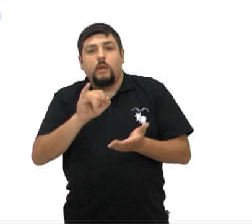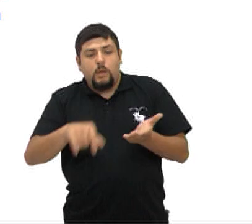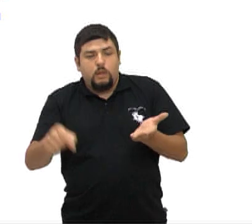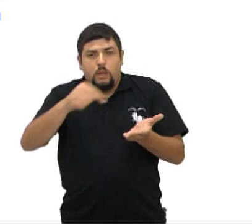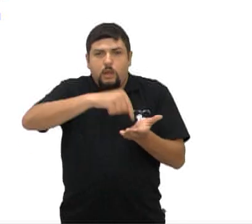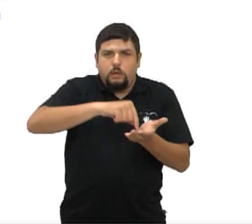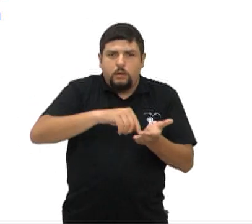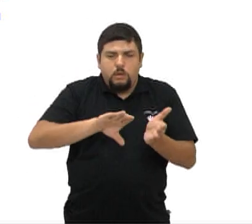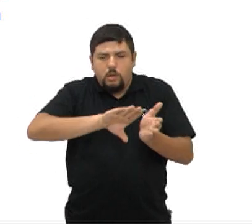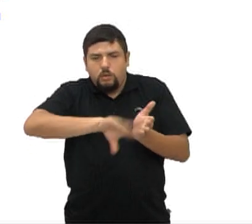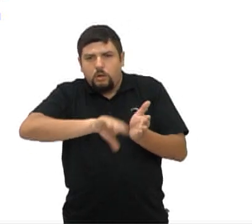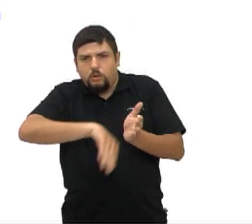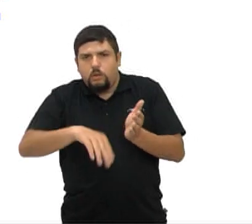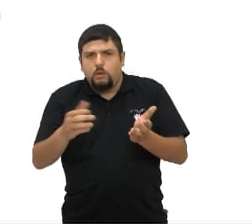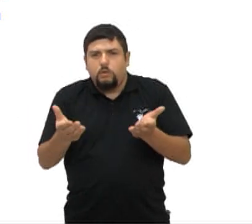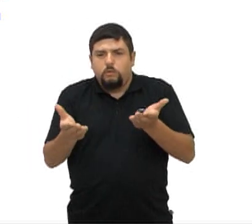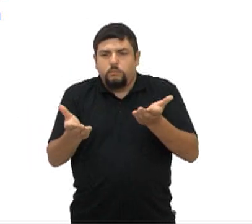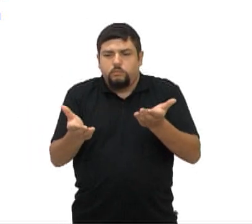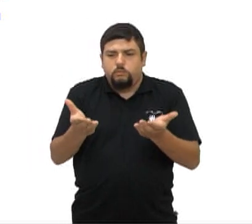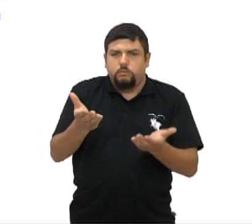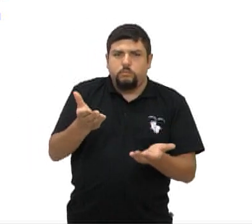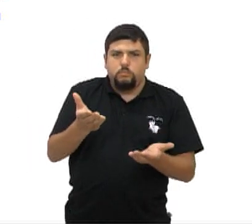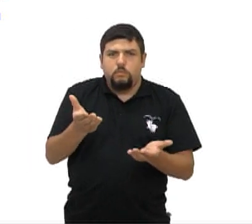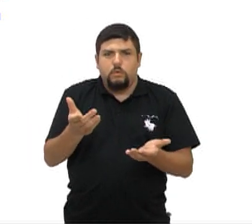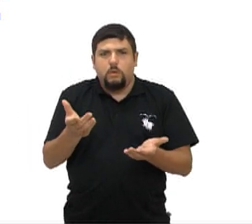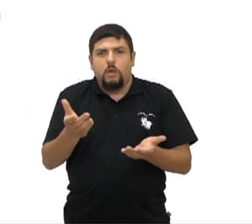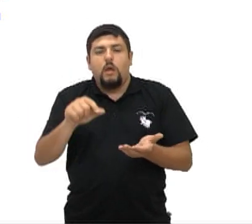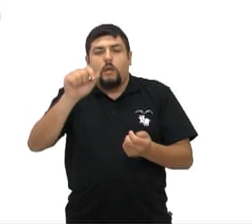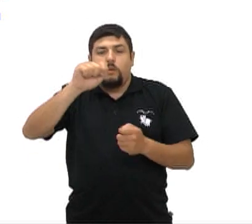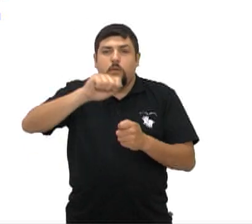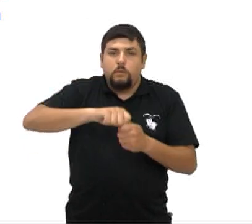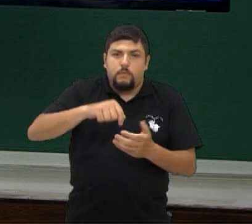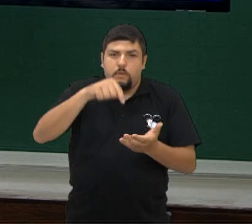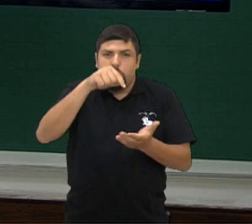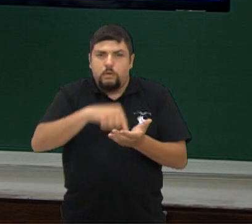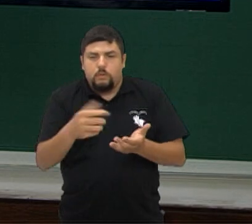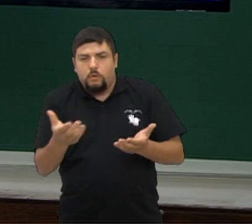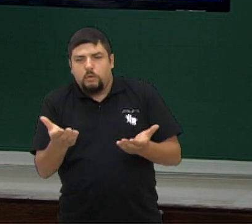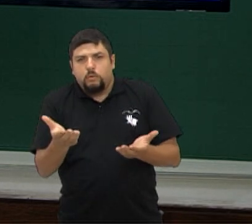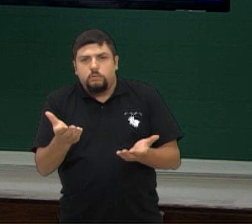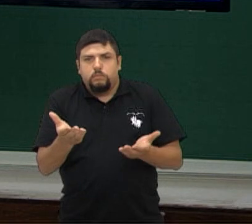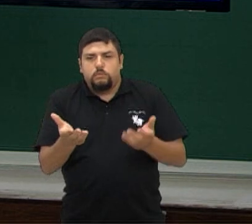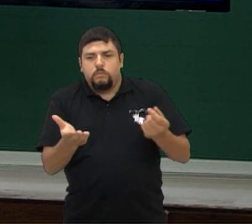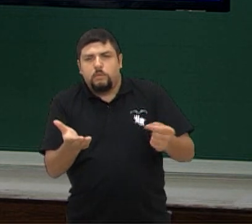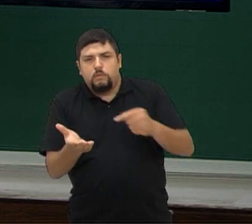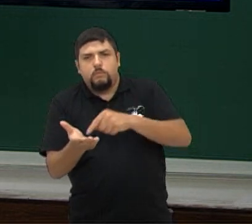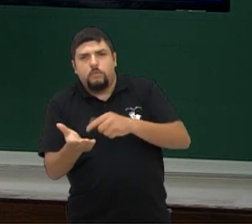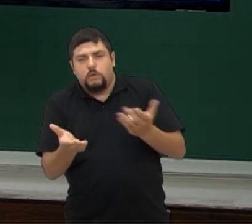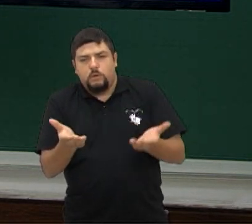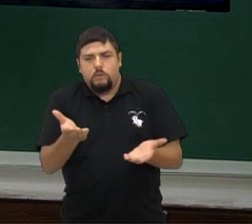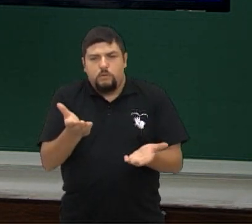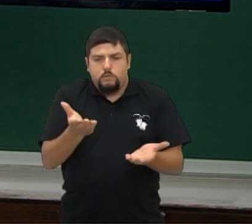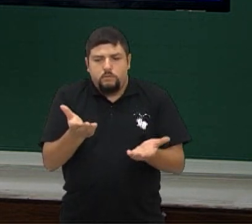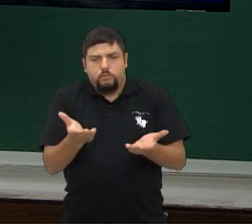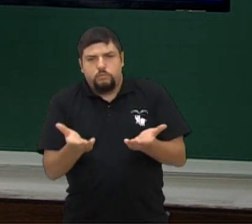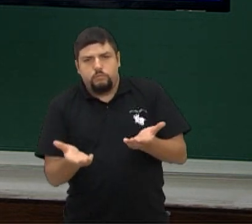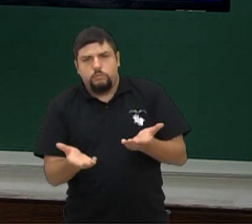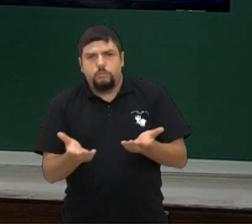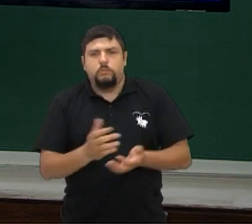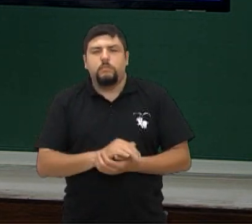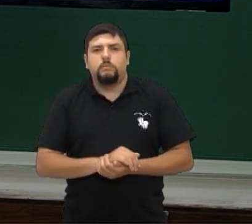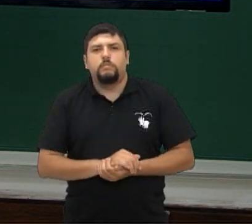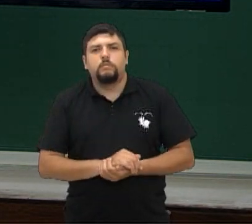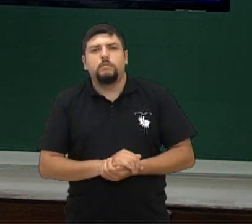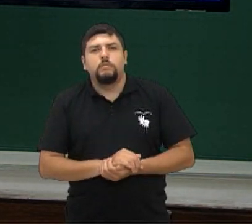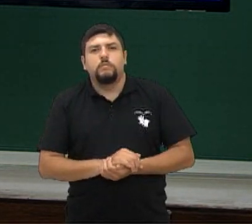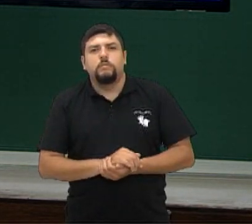substâncias, desloca o equilíbrio no sentido que irá fazê-la se repor, ou seja, para o lado da substância que foi retirada.